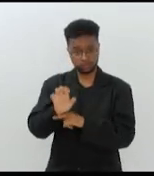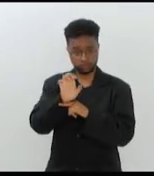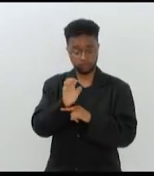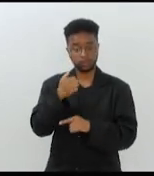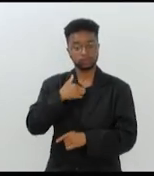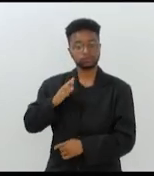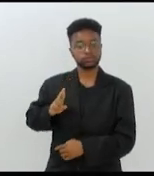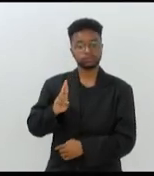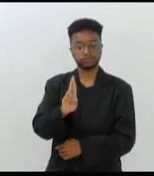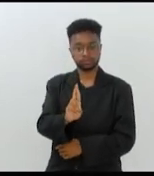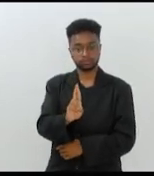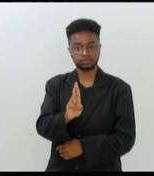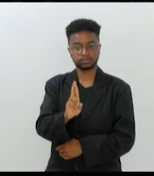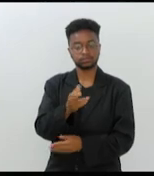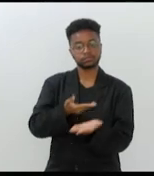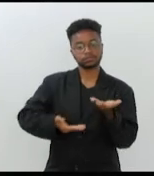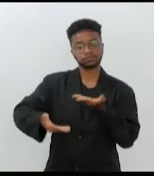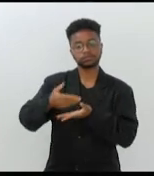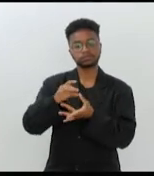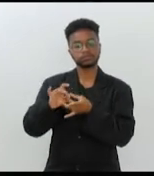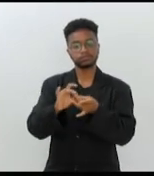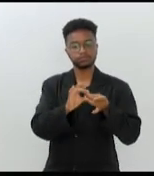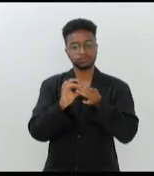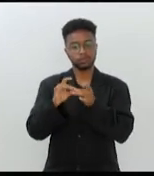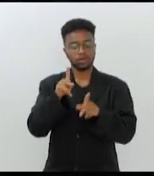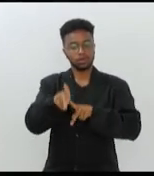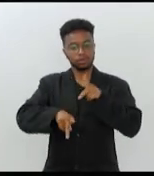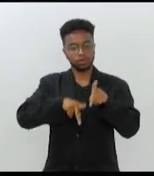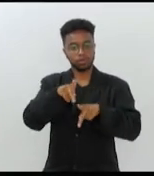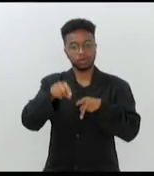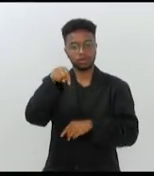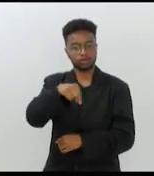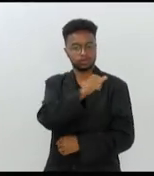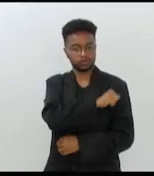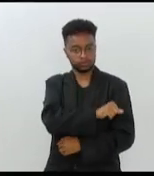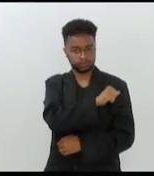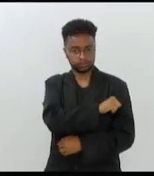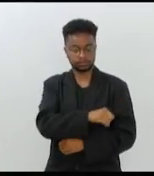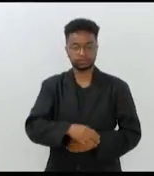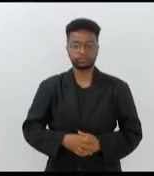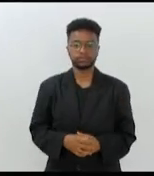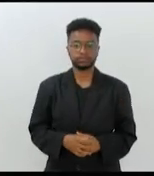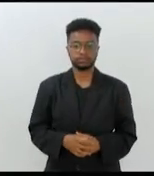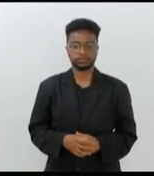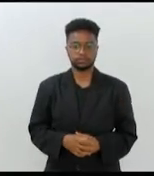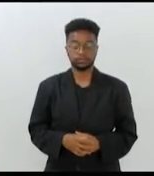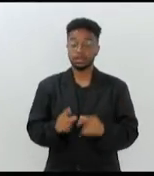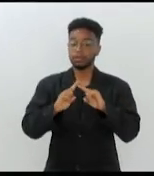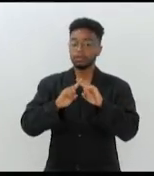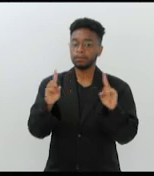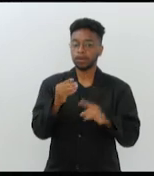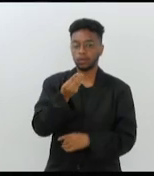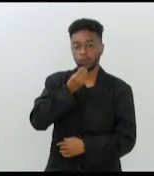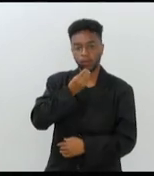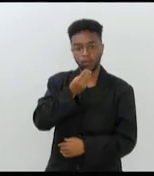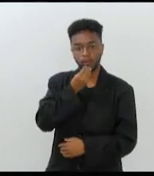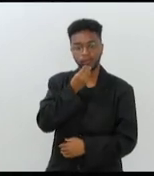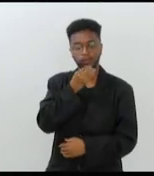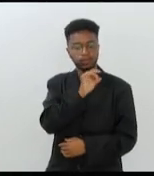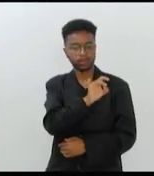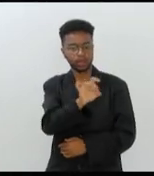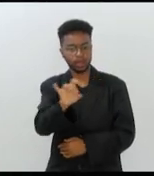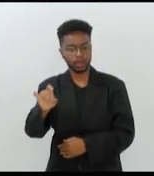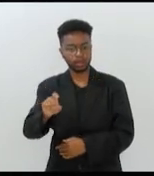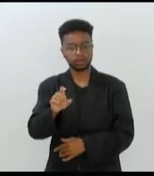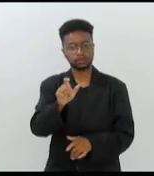represento a integridade da população do Estado do Rio de Janeiro. Mas é evidente que cada um